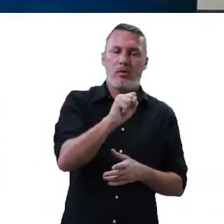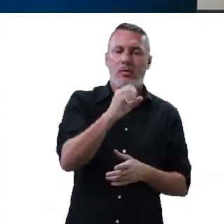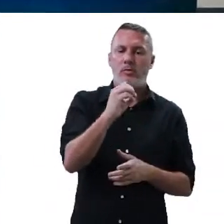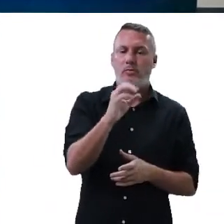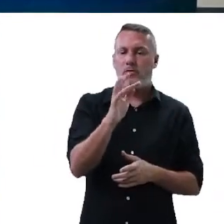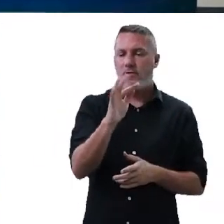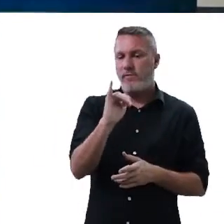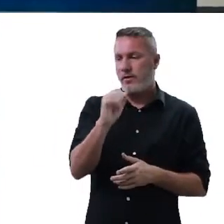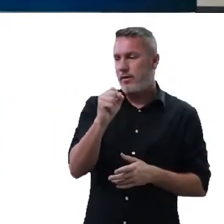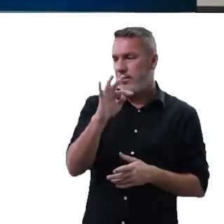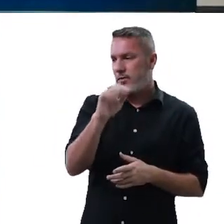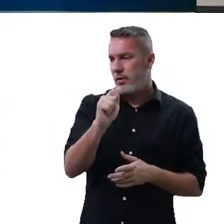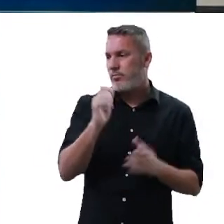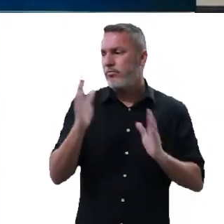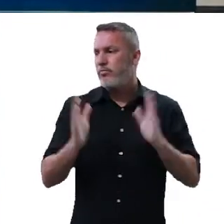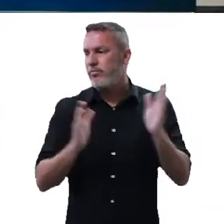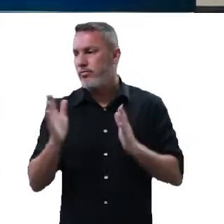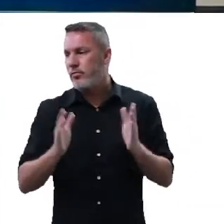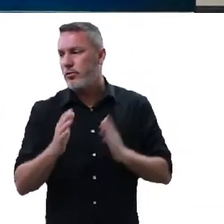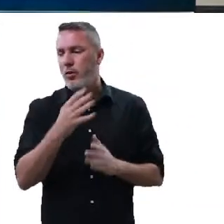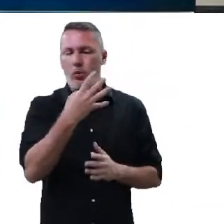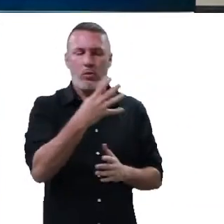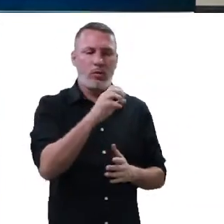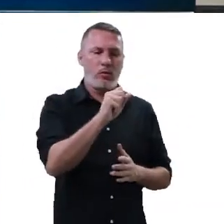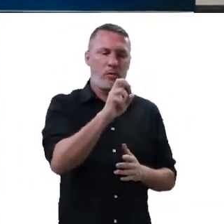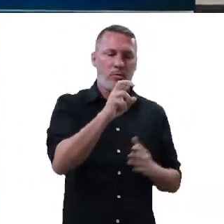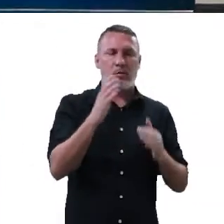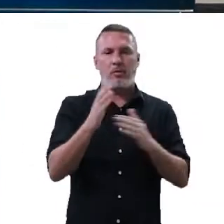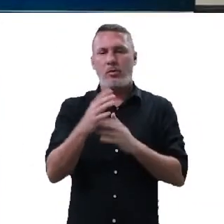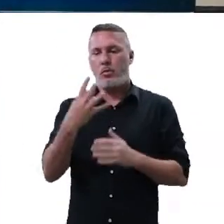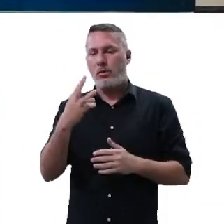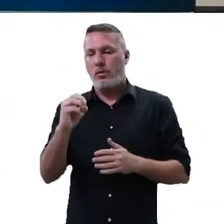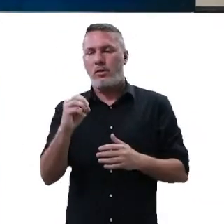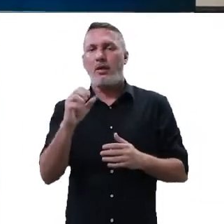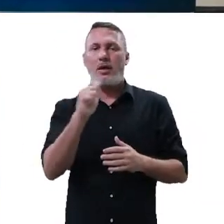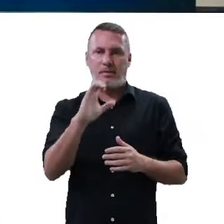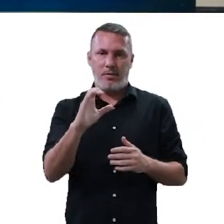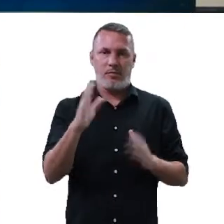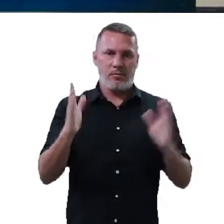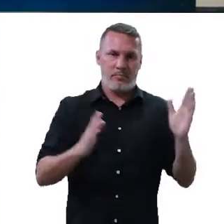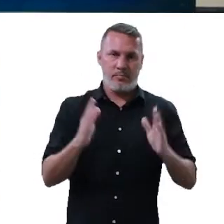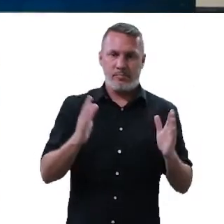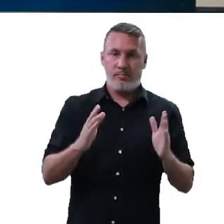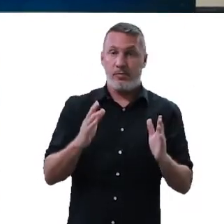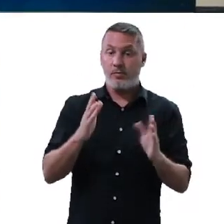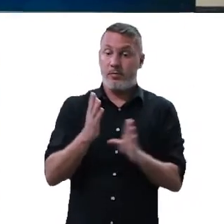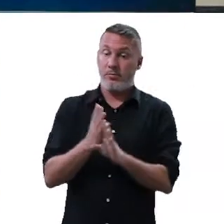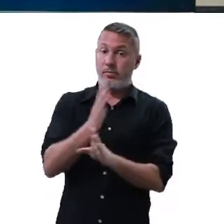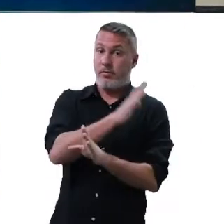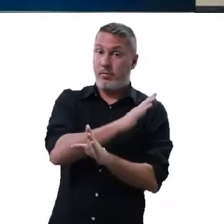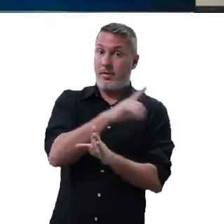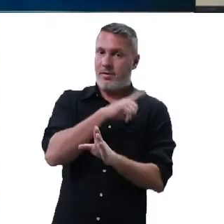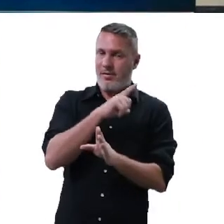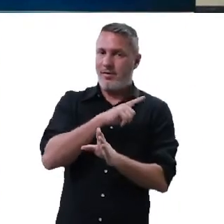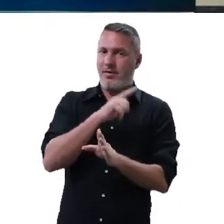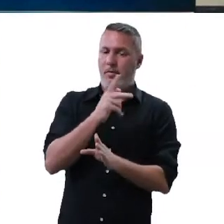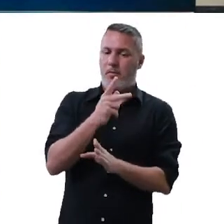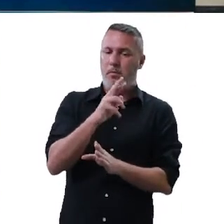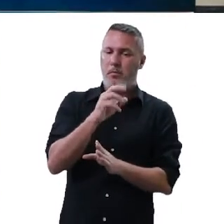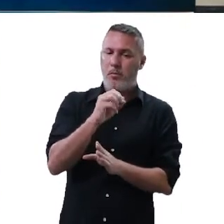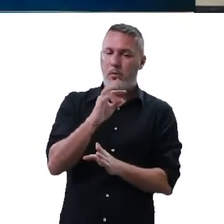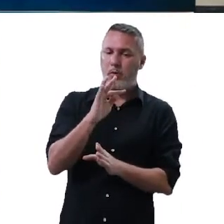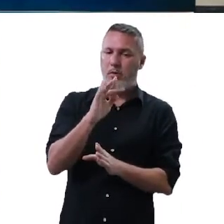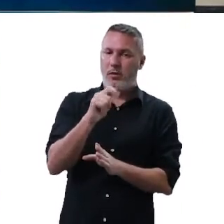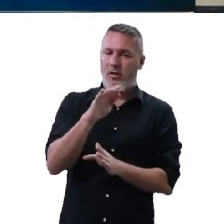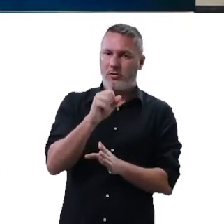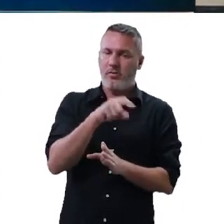ano 485 a 380 a.C. O Górgias, se o Protágoras ele tinha uma característica